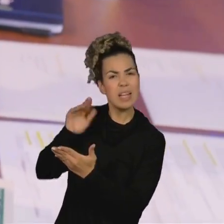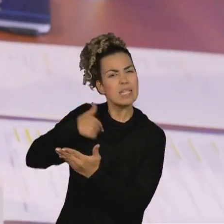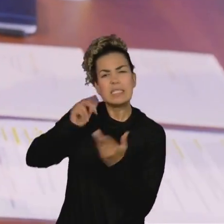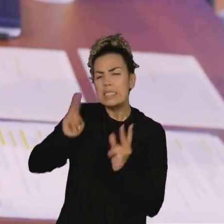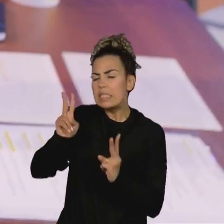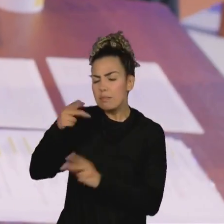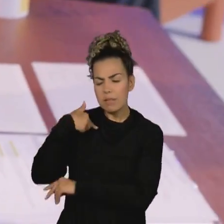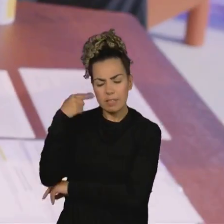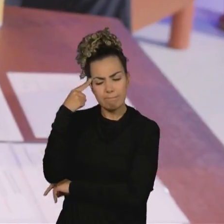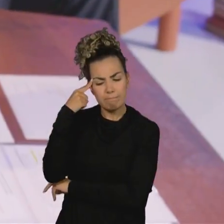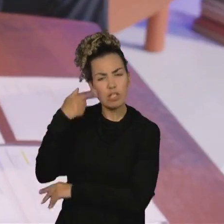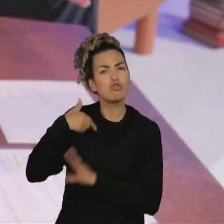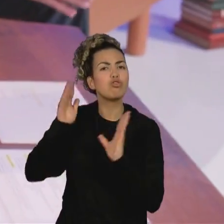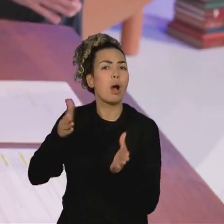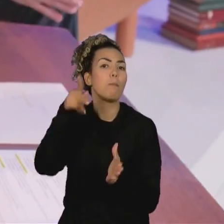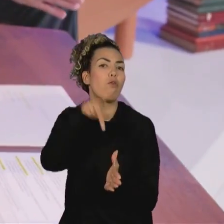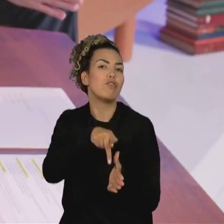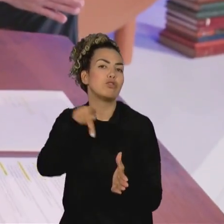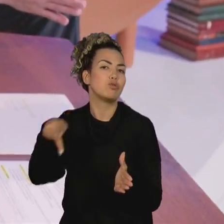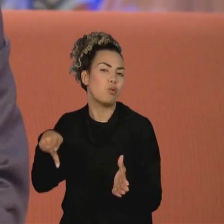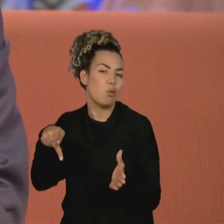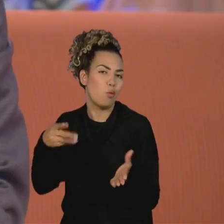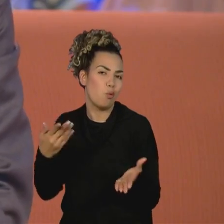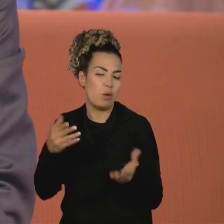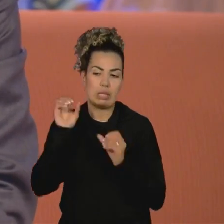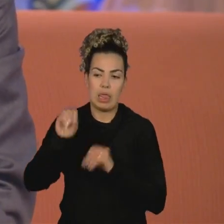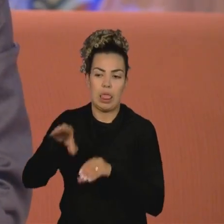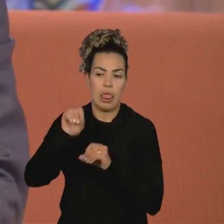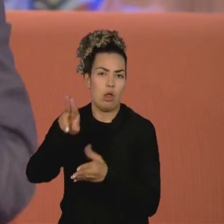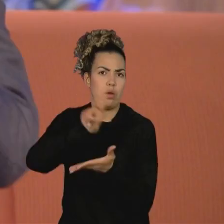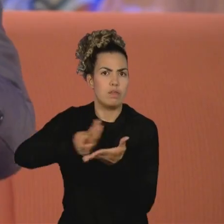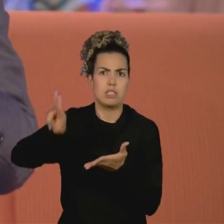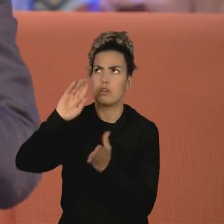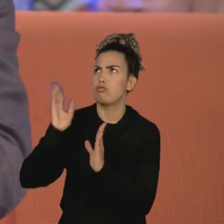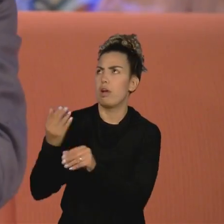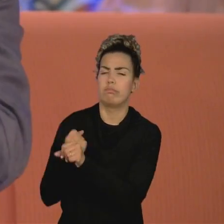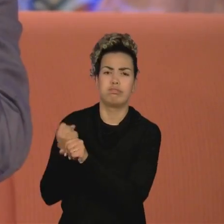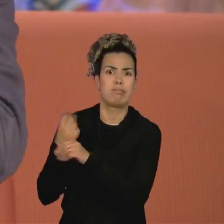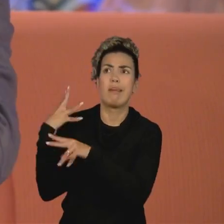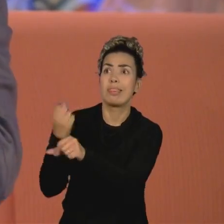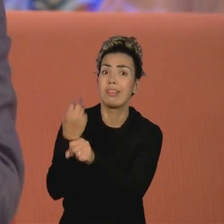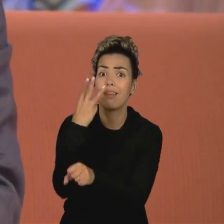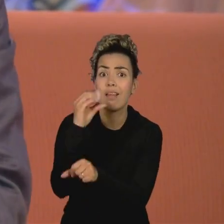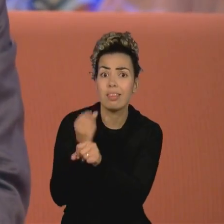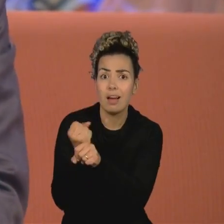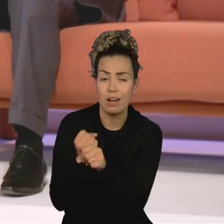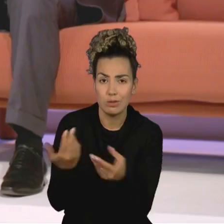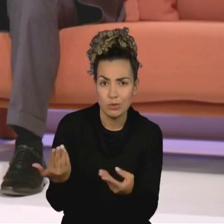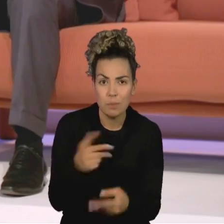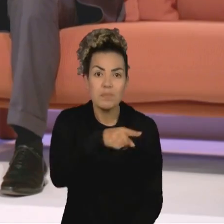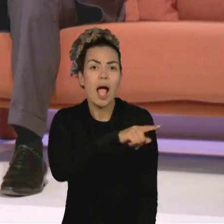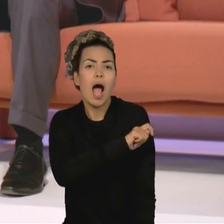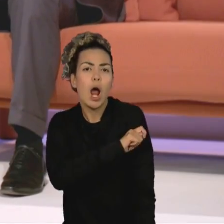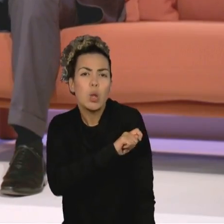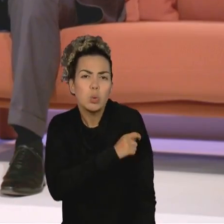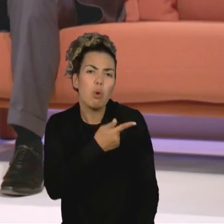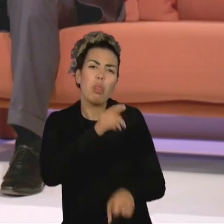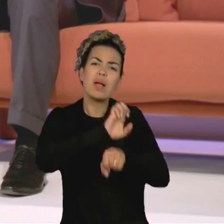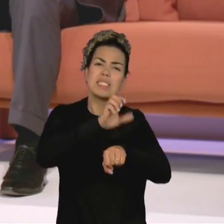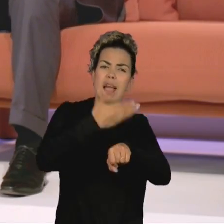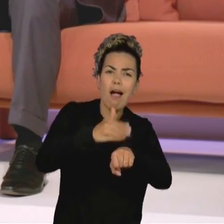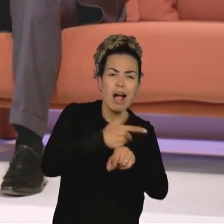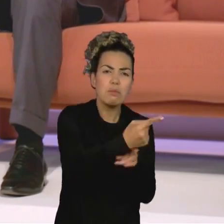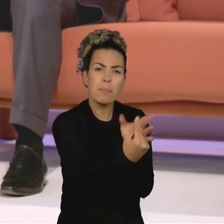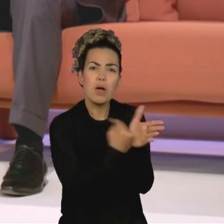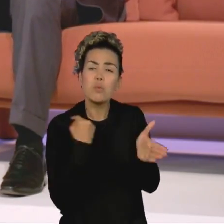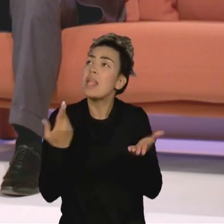há muitos anos, há 30 anos, na verdade. E aí, alunos, estagiários me perguntam o que eu tenho que ser para ser um advogado. Eu estava falando